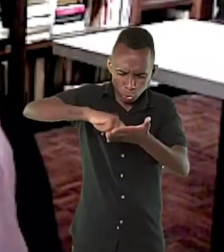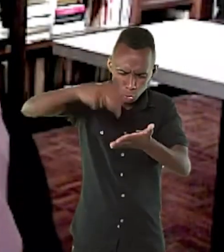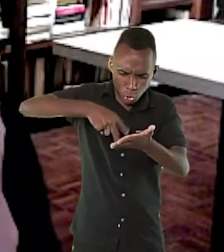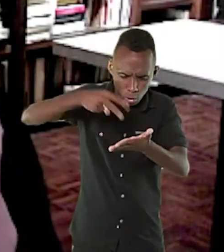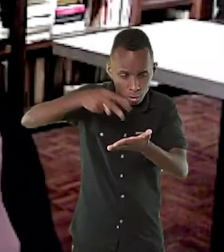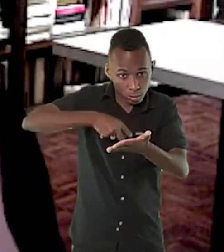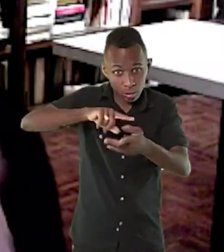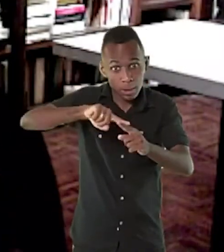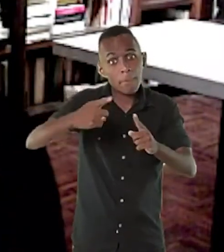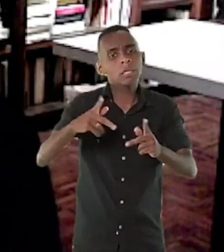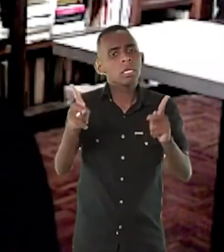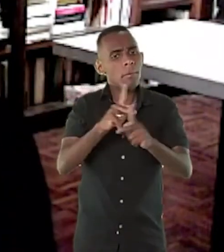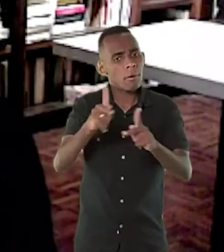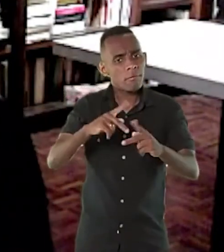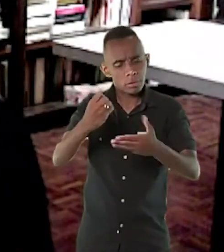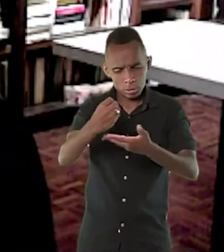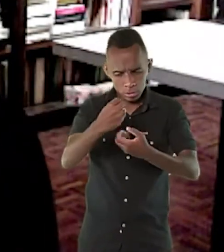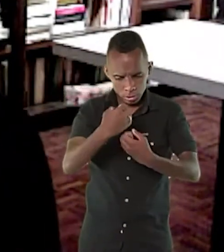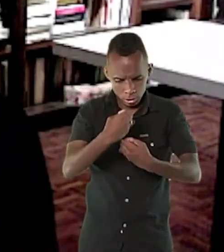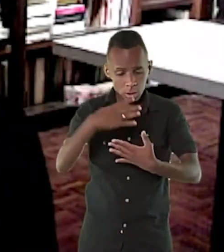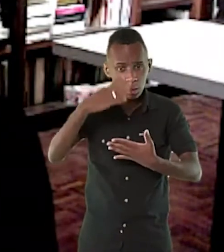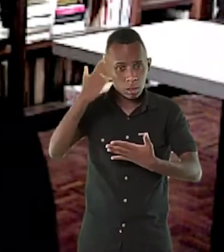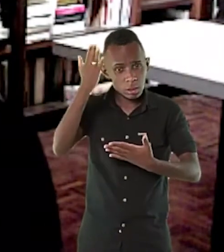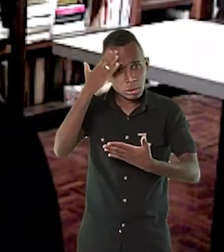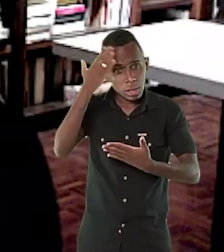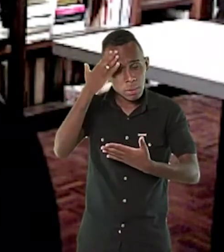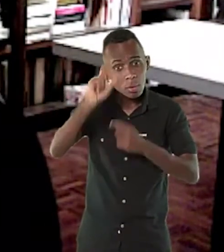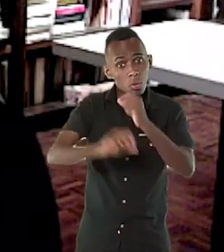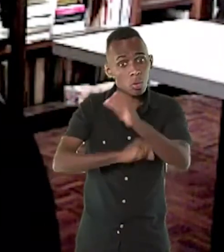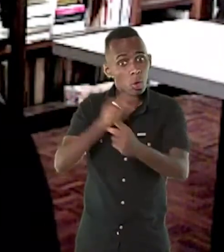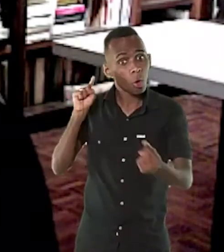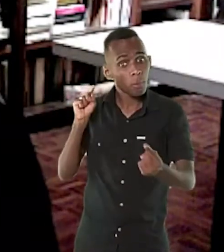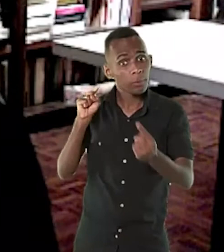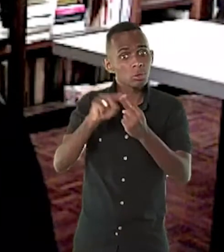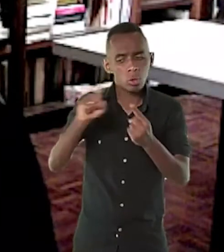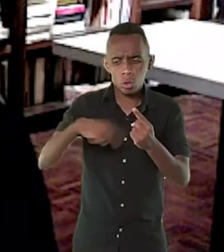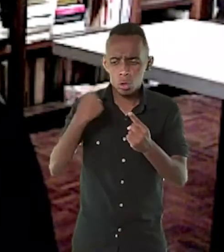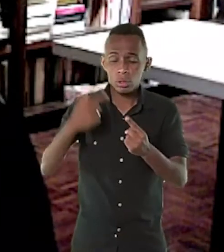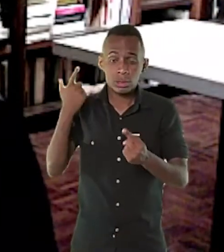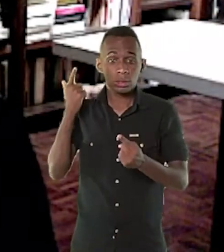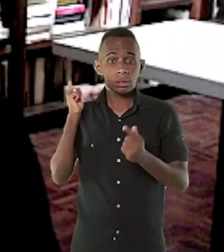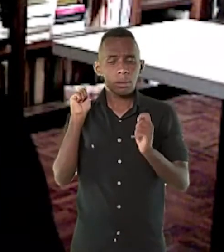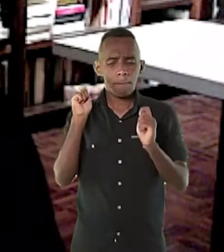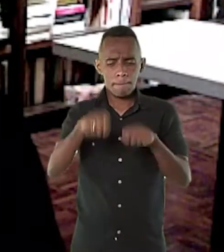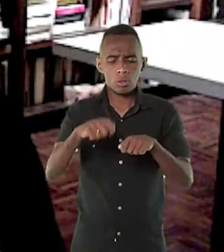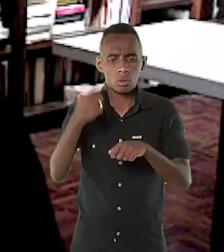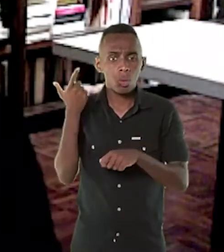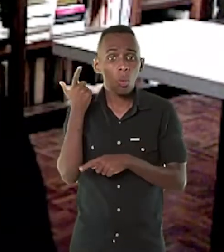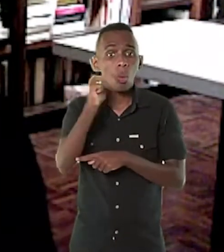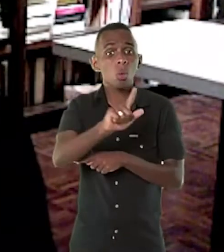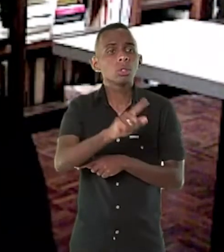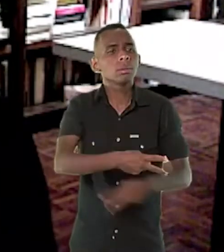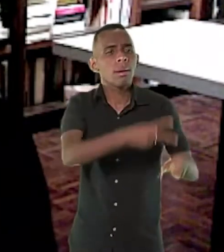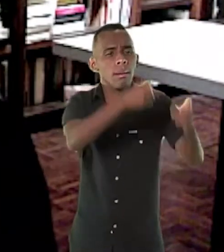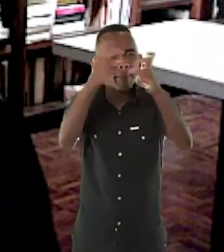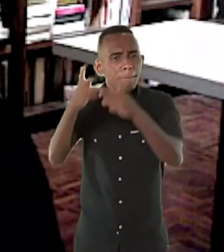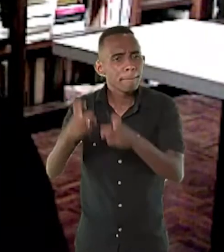elas sabiam que com aquele letramento nós seríamos capazes de reconhecer